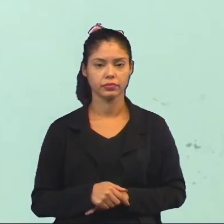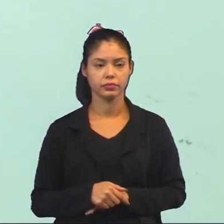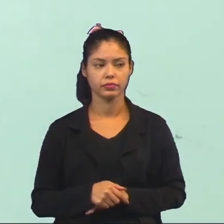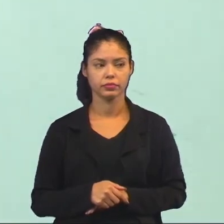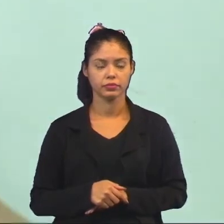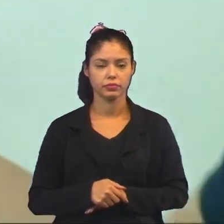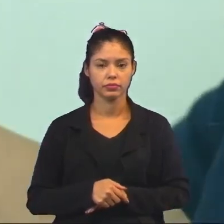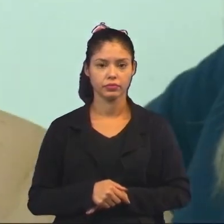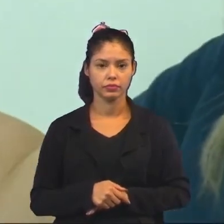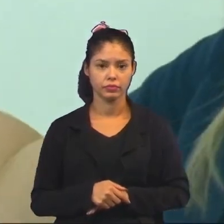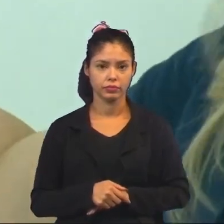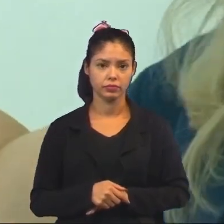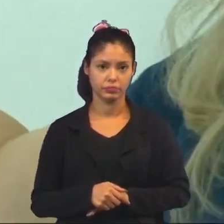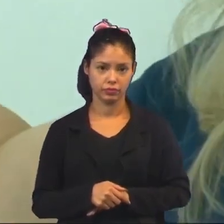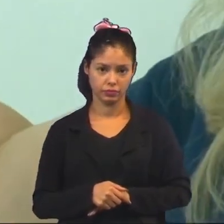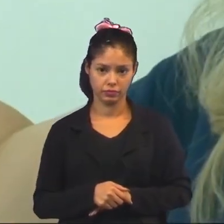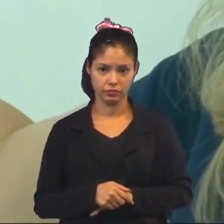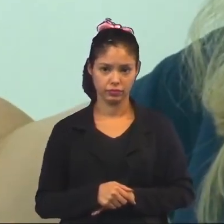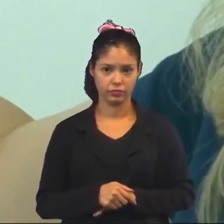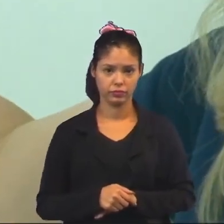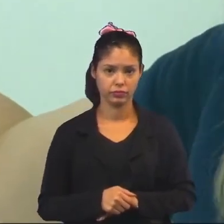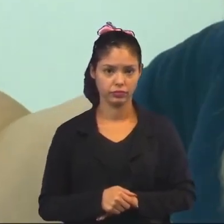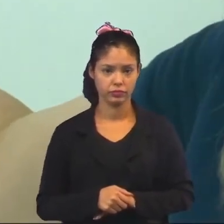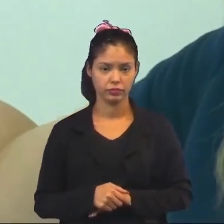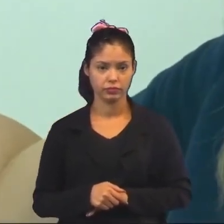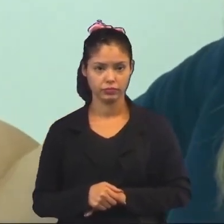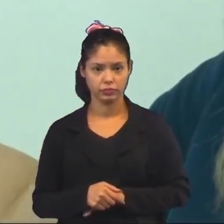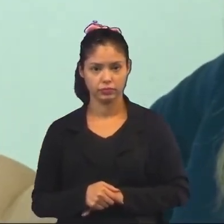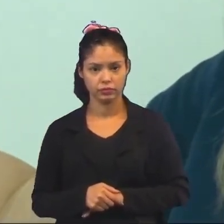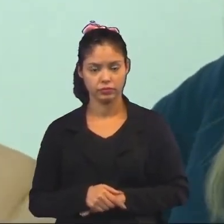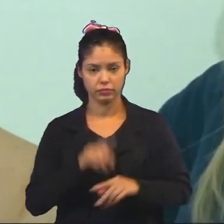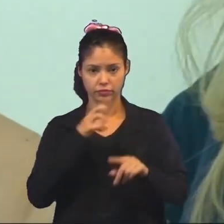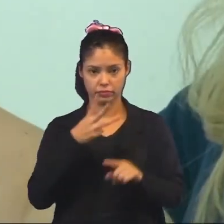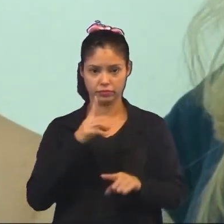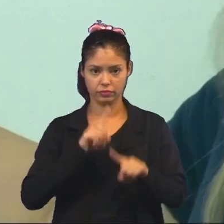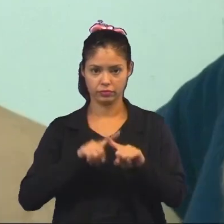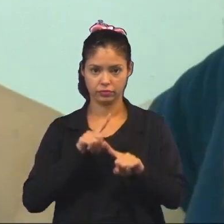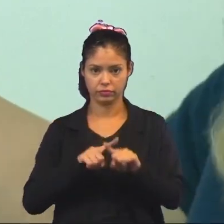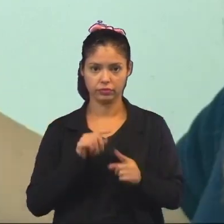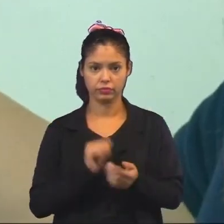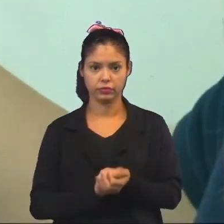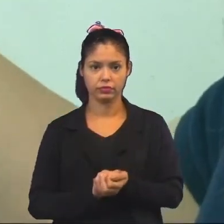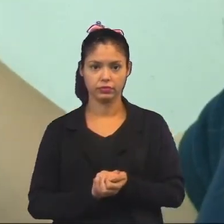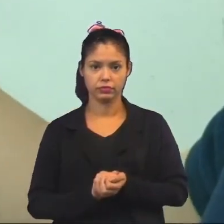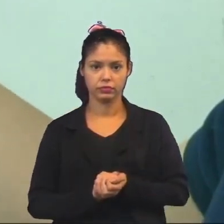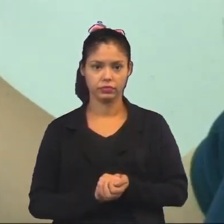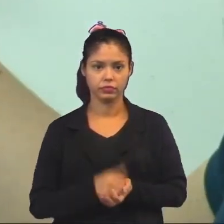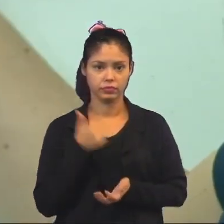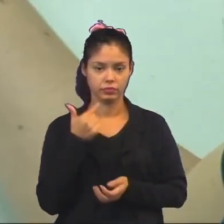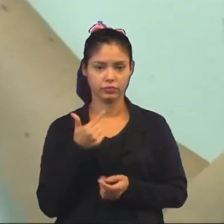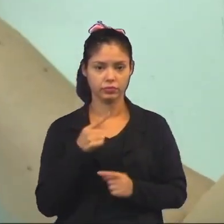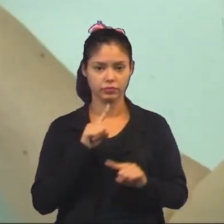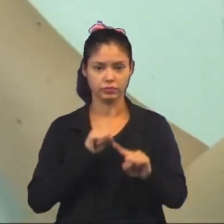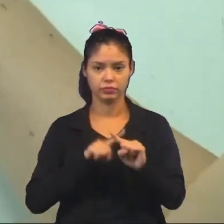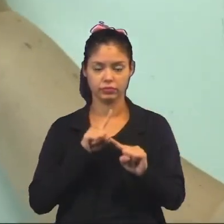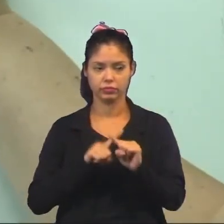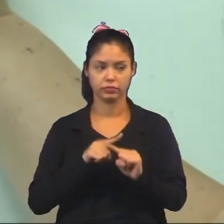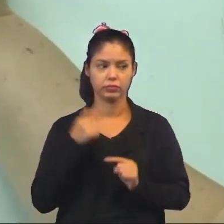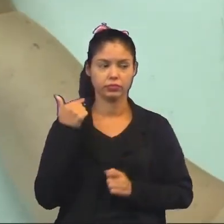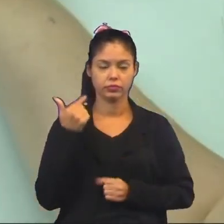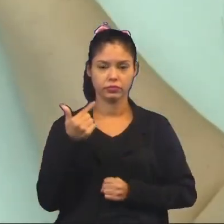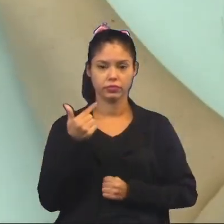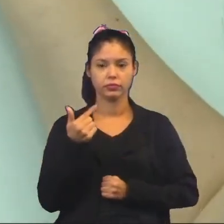Ou você faz todas as combinações, ou você pode pegar 3 blusas, vezes as 2